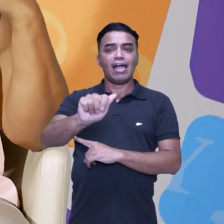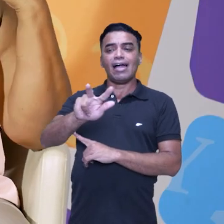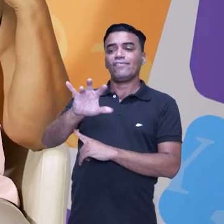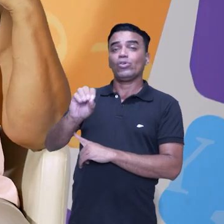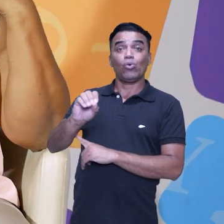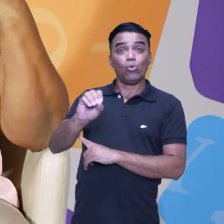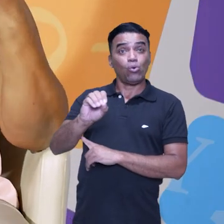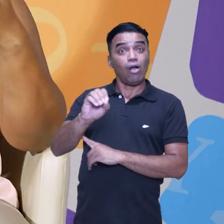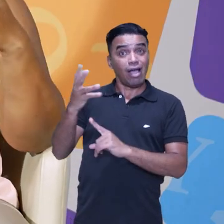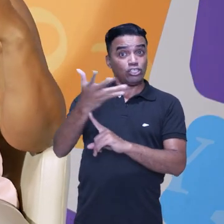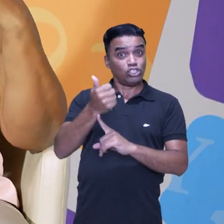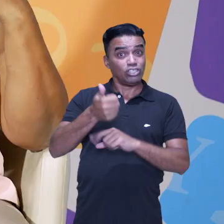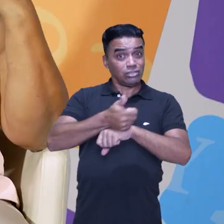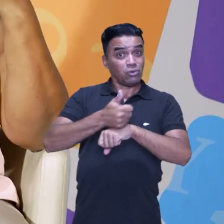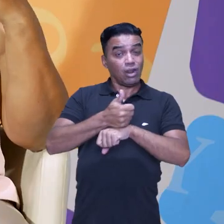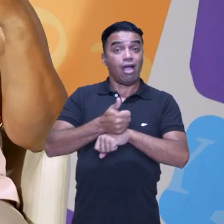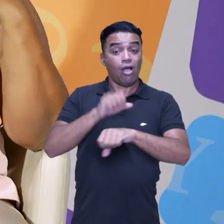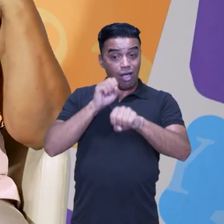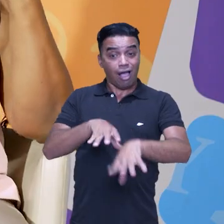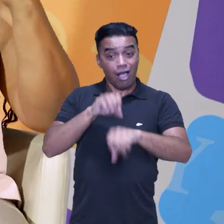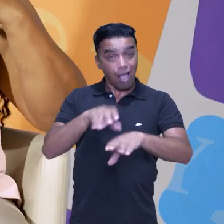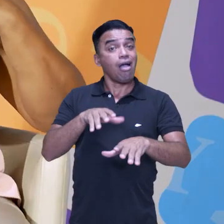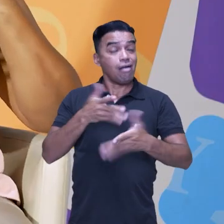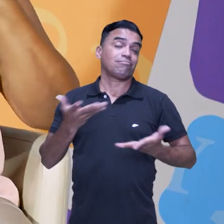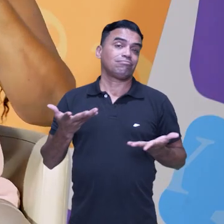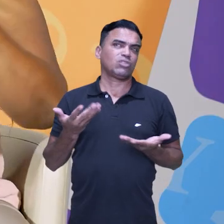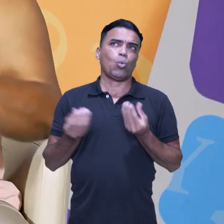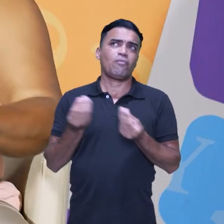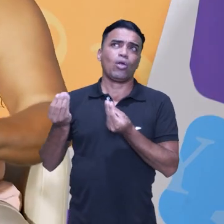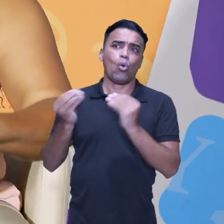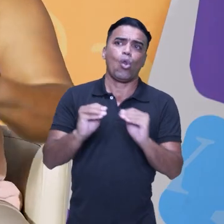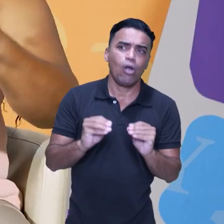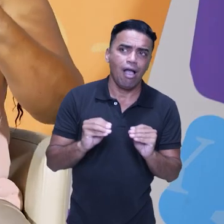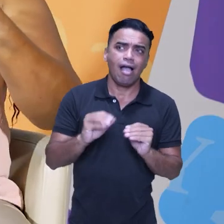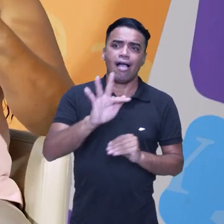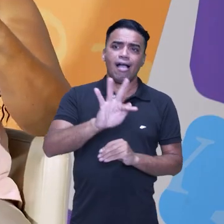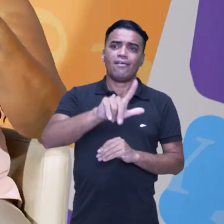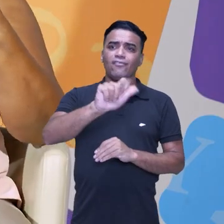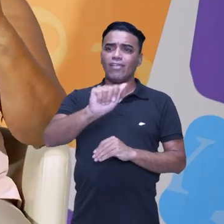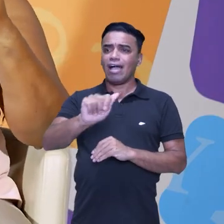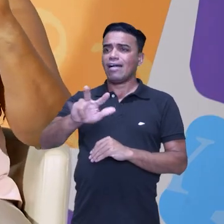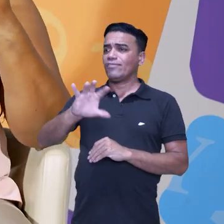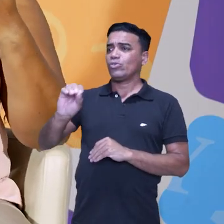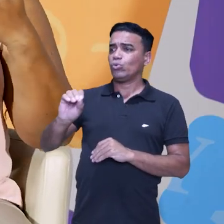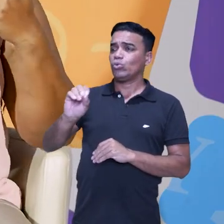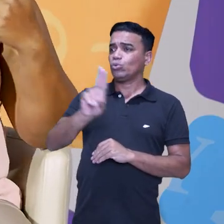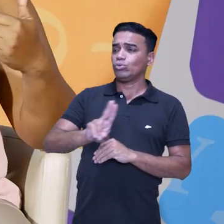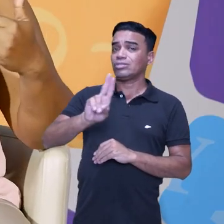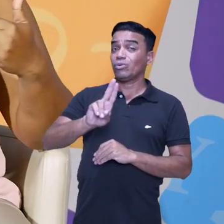aula, e a gente ficava muito preocupado, como que a gente vai, né, colocar o Flávio junto com a gente, usando, de certa forma,